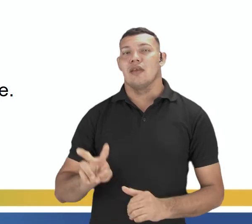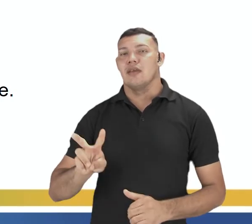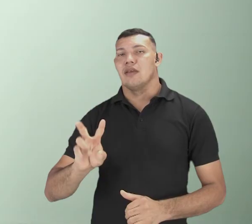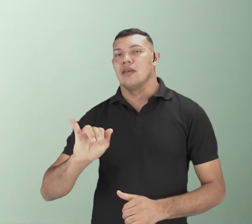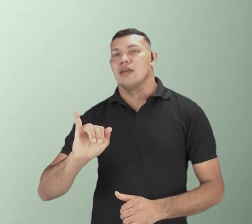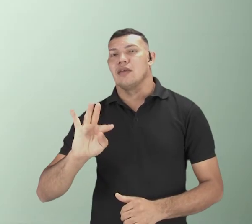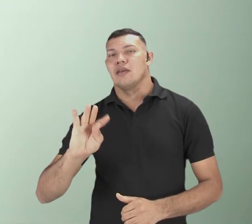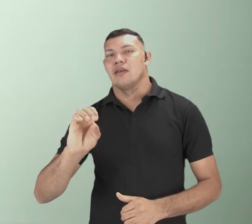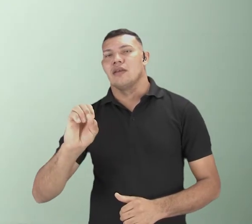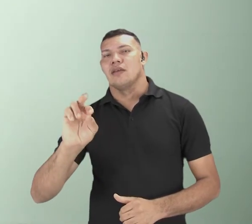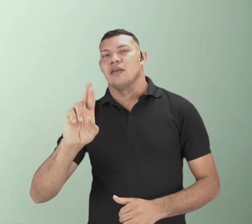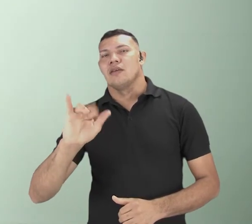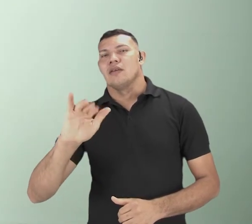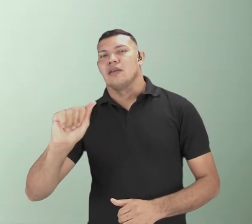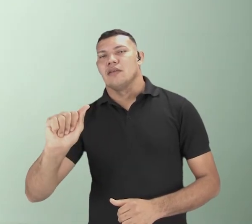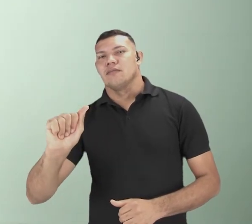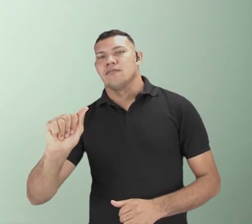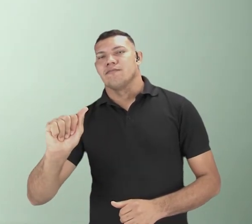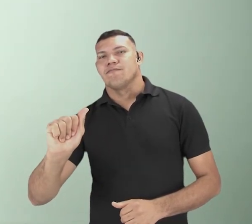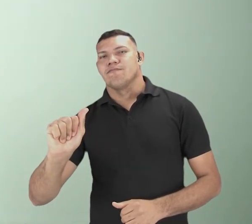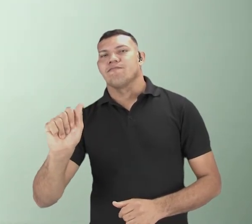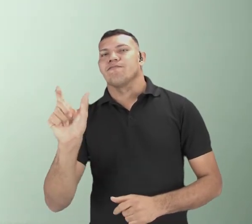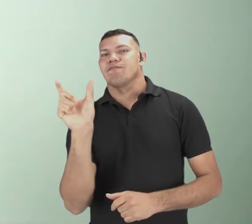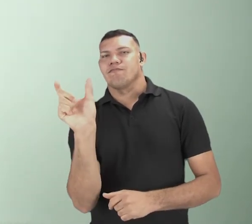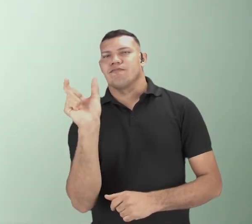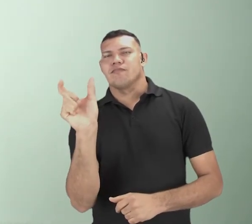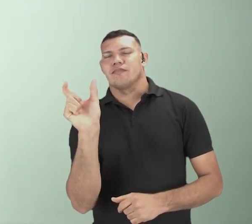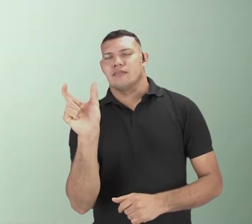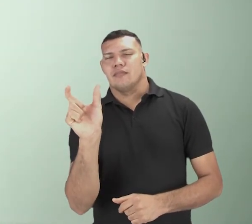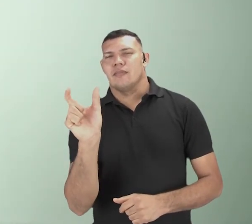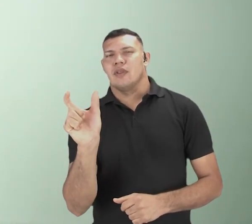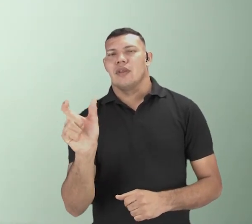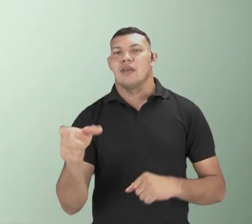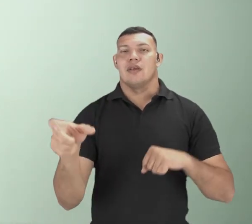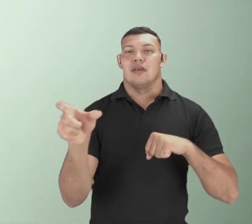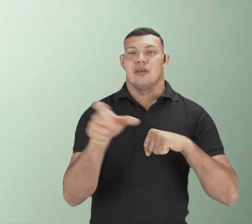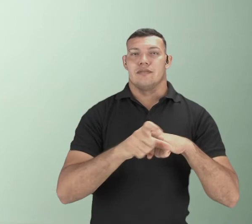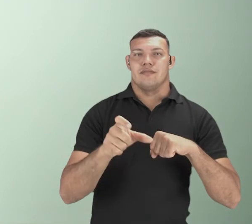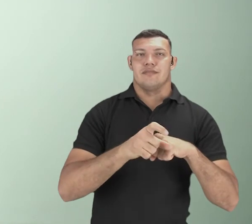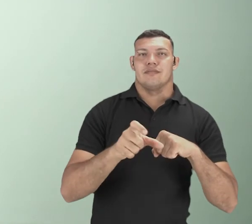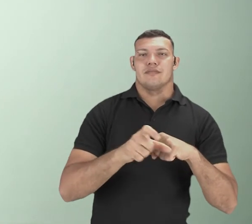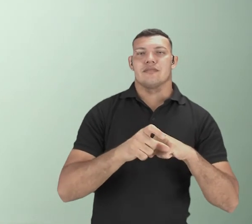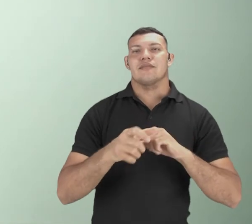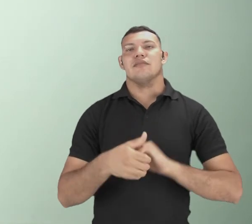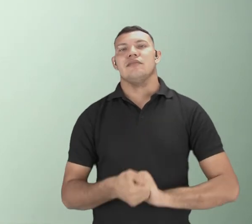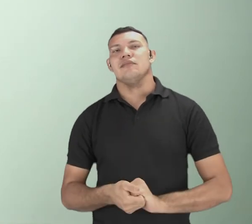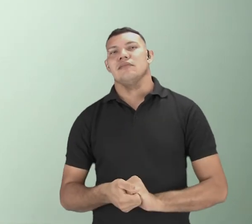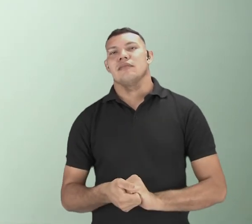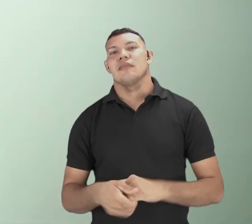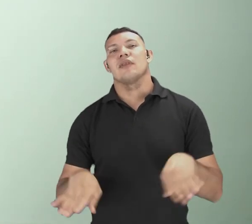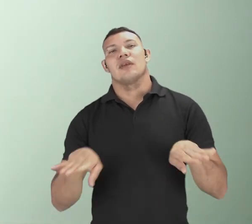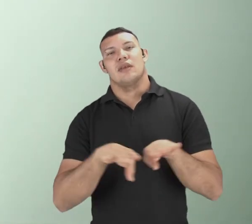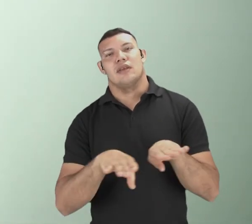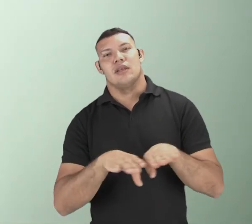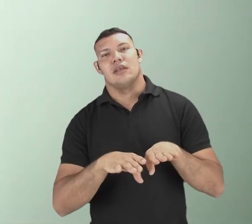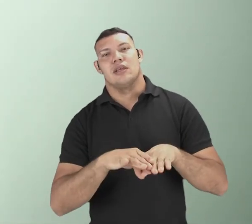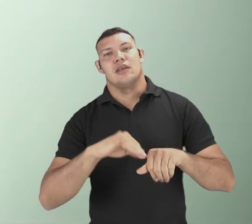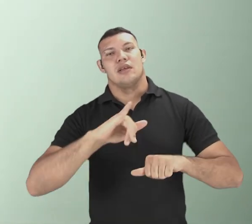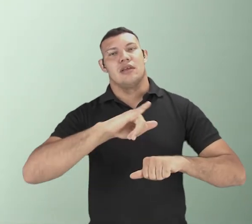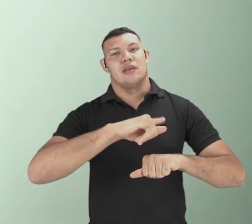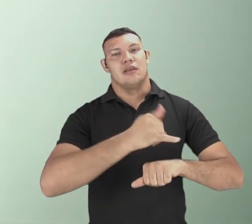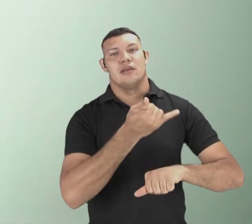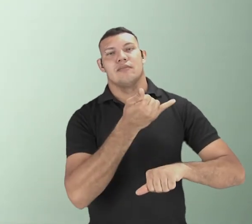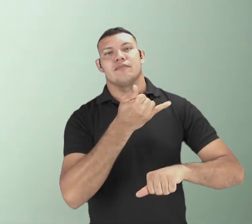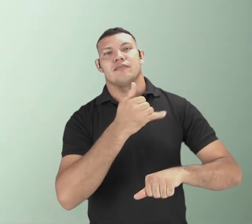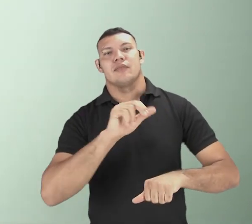substantivo. Vitorioso, nós iríamos adjetivar o substantivo apenas com um